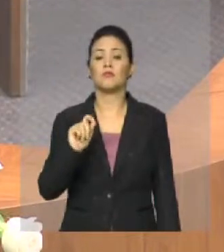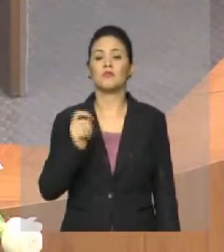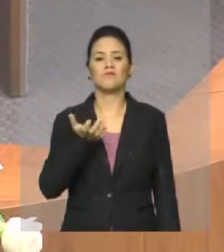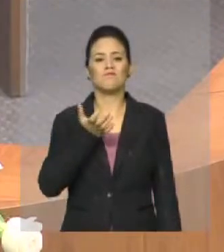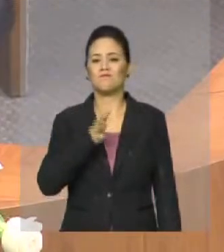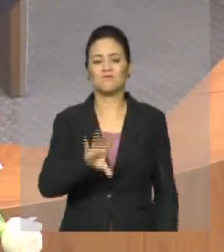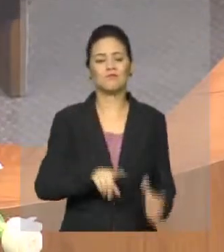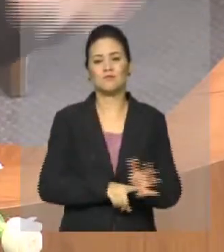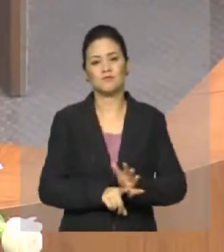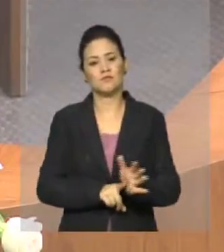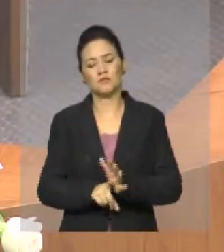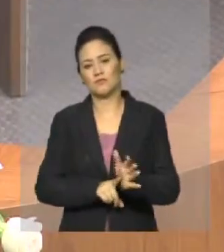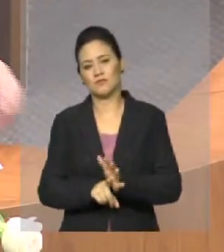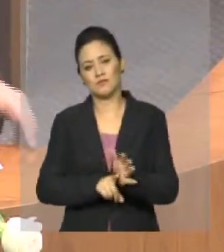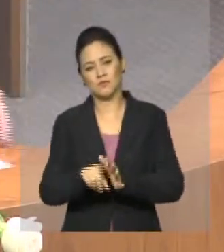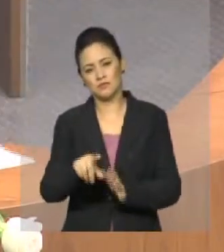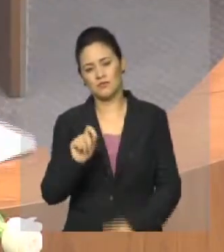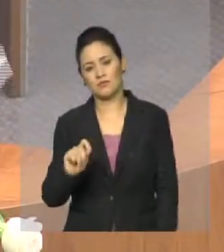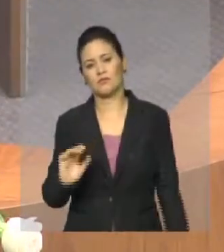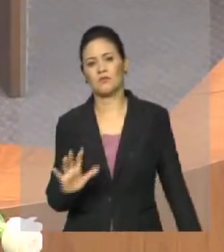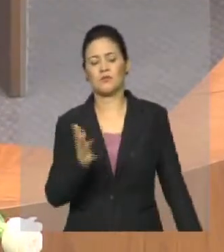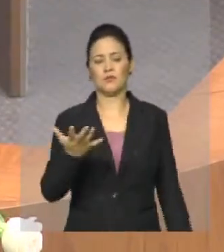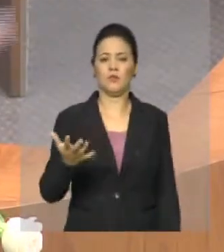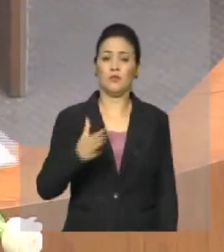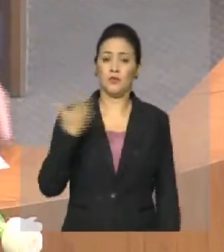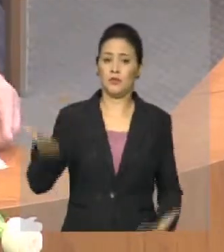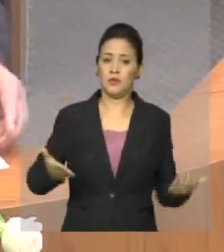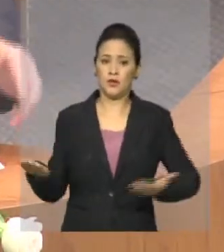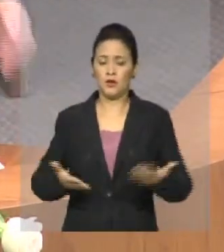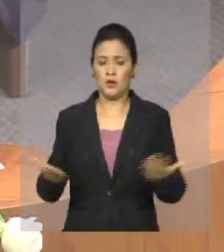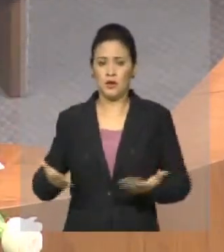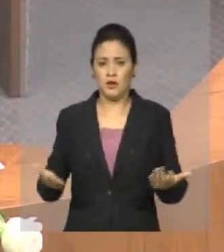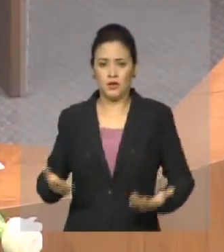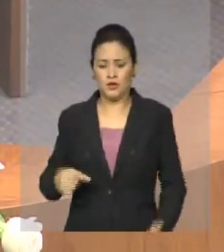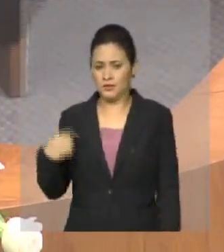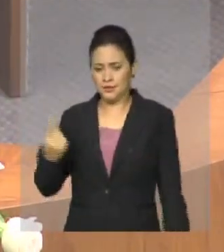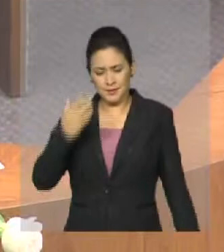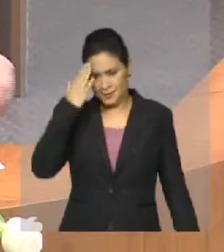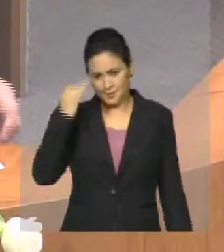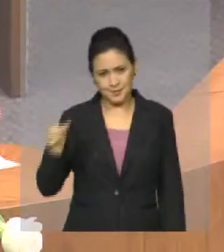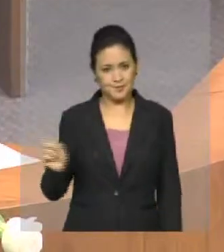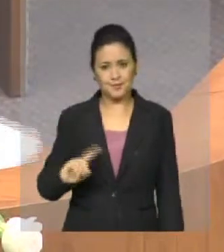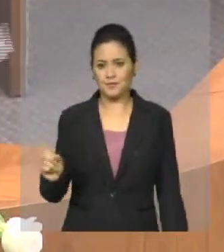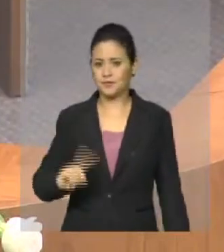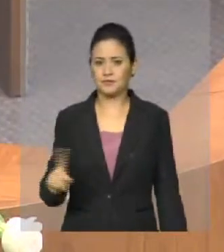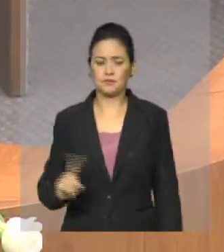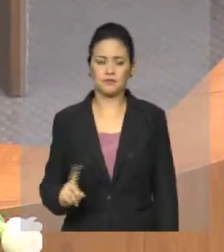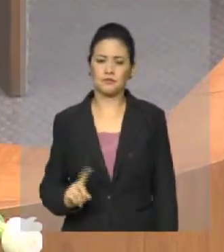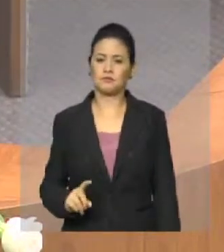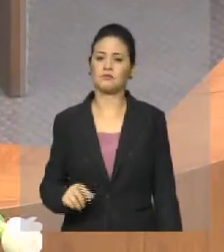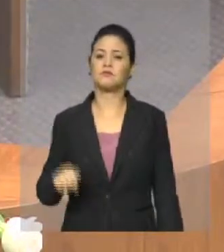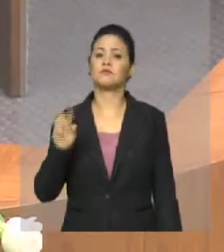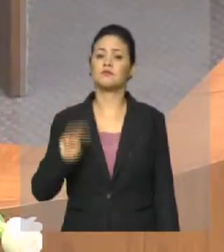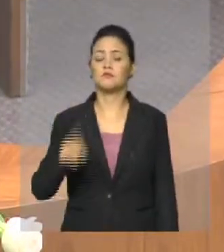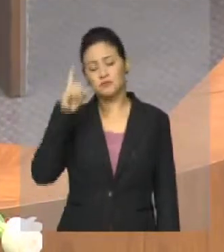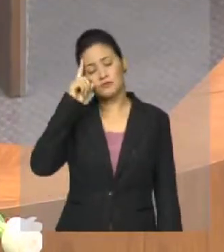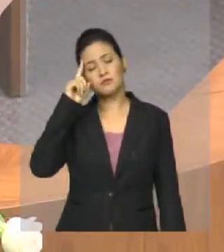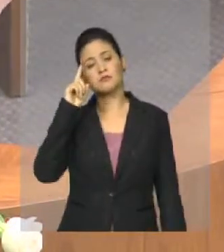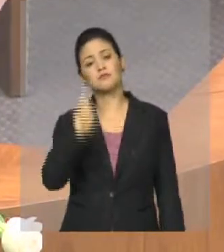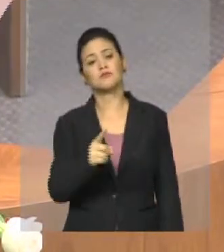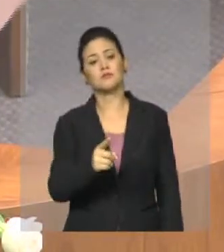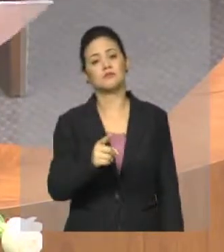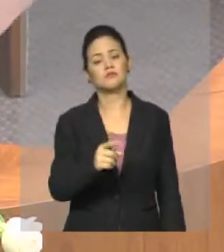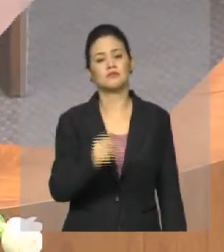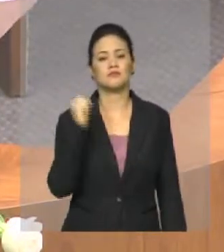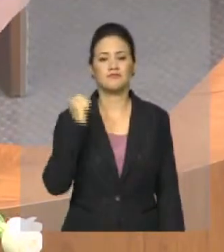investigar esse fato, realmente, que até hoje se encontra ainda com a interrogação, sem saber quem matou, quem